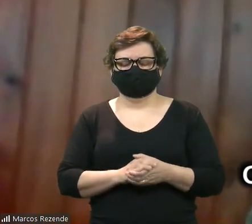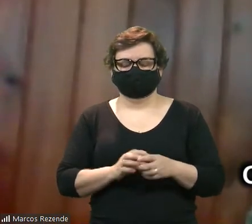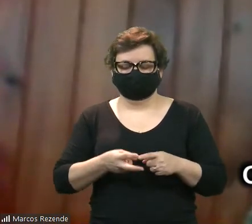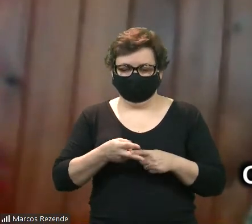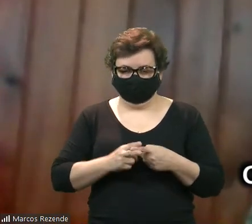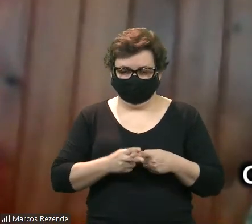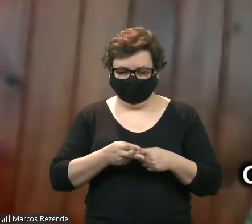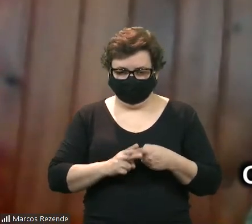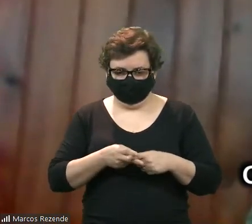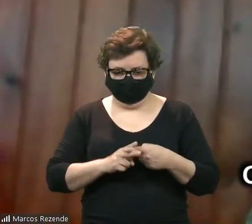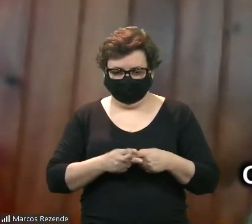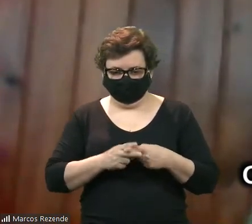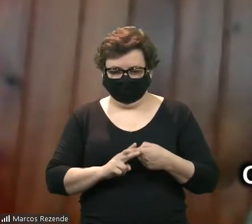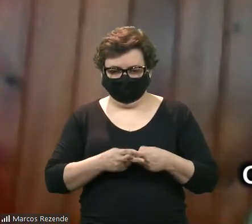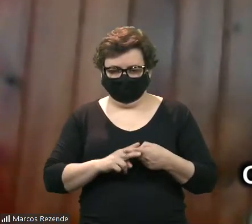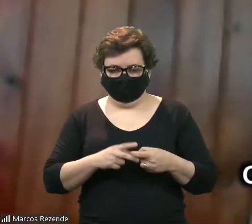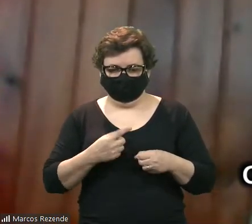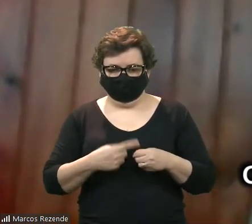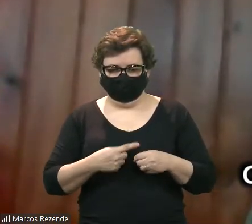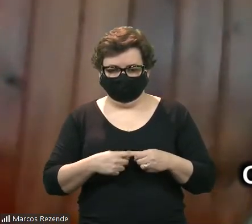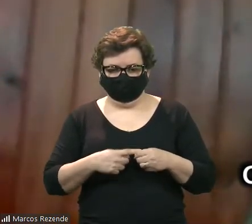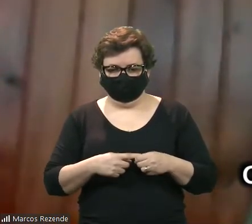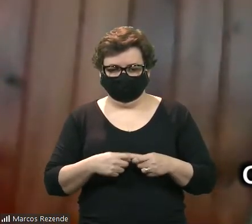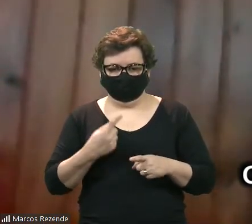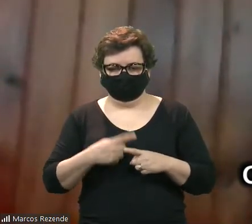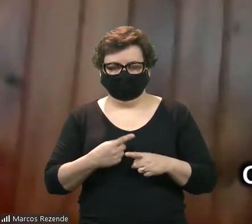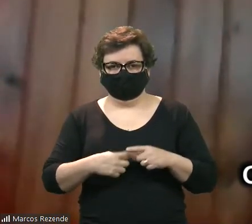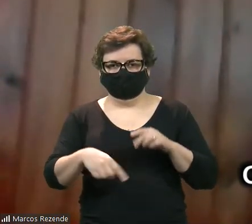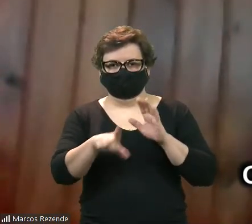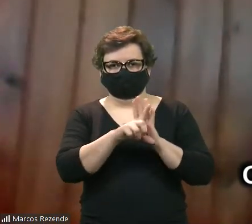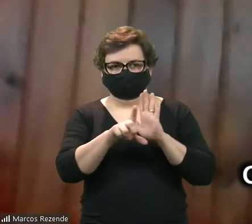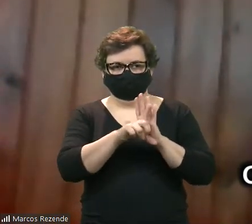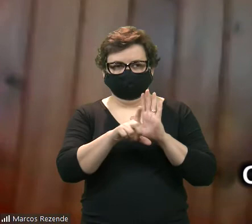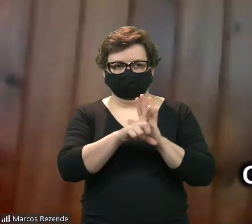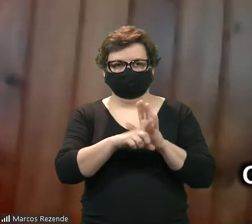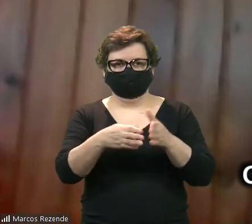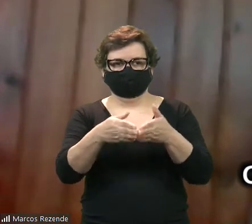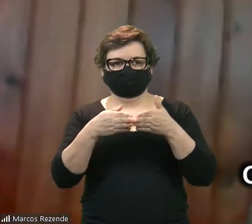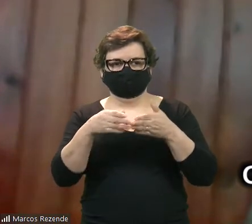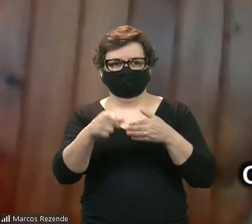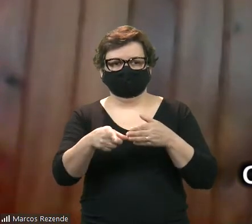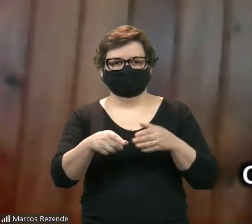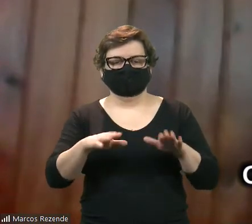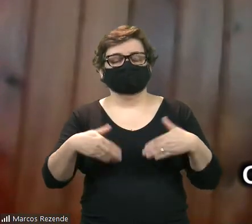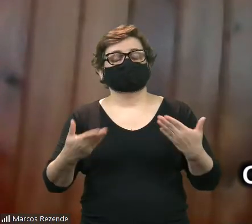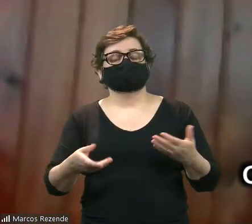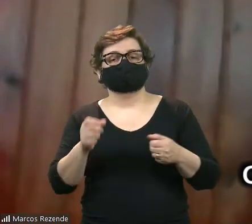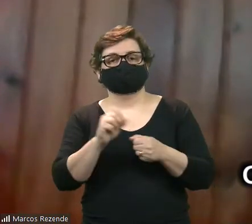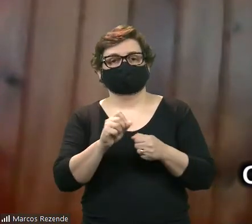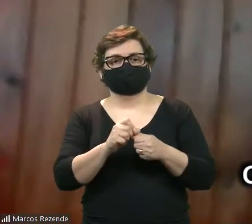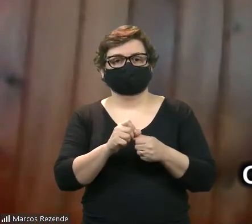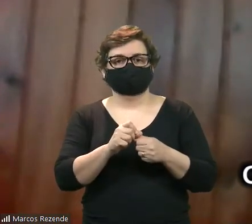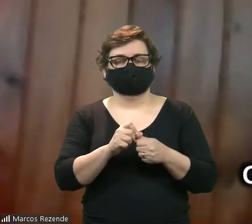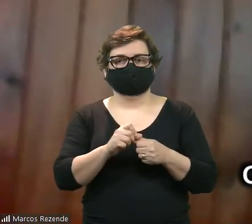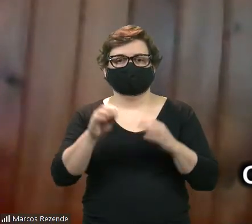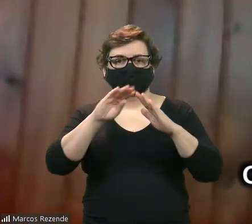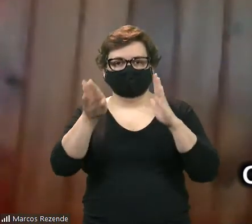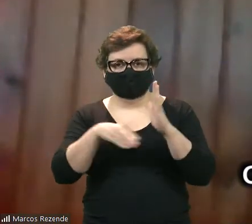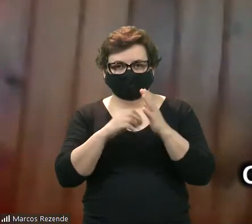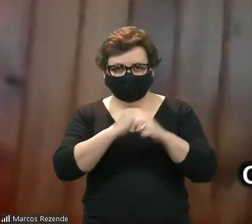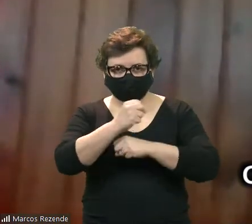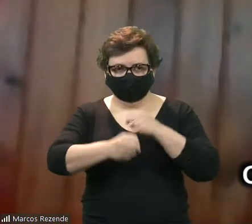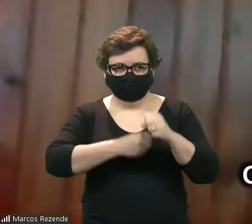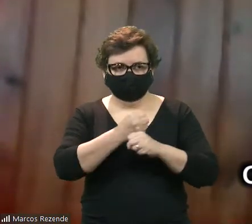MIT, já que a lei estabelece esse ranqueamento. Então, vai se fazer uma contribuição anual e